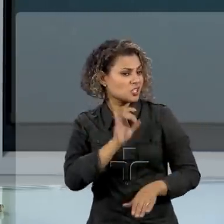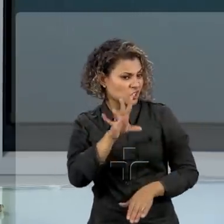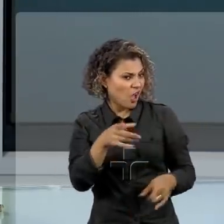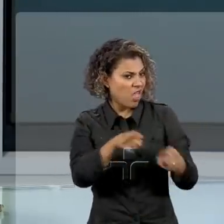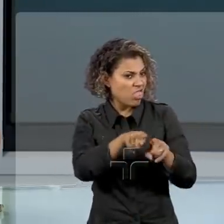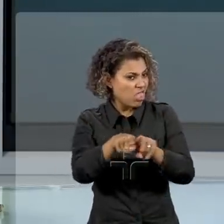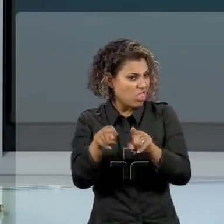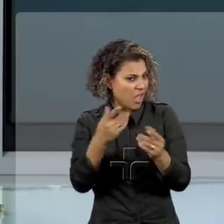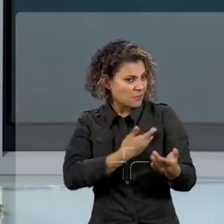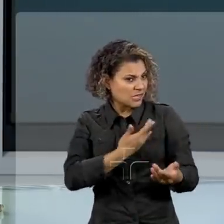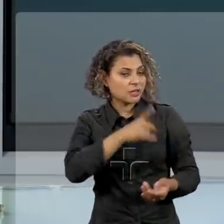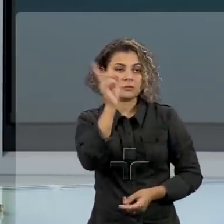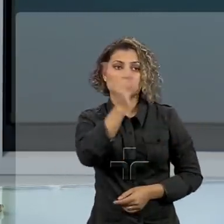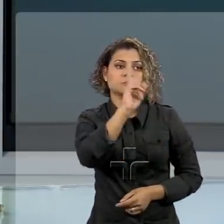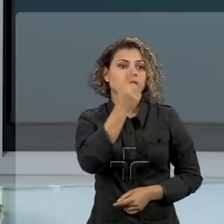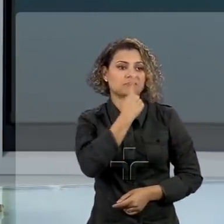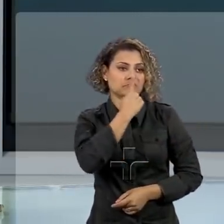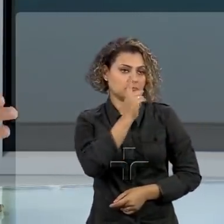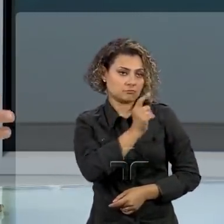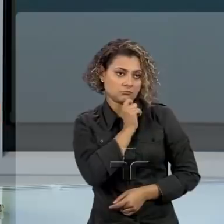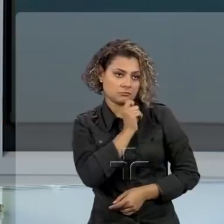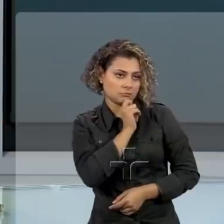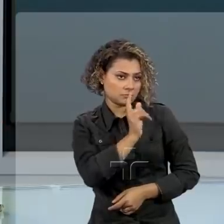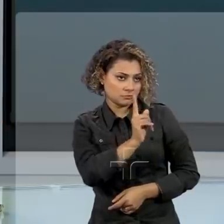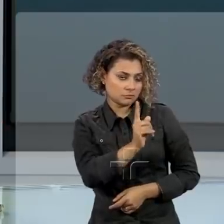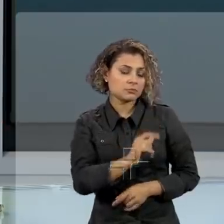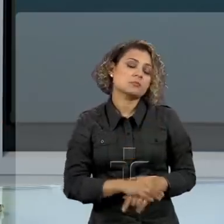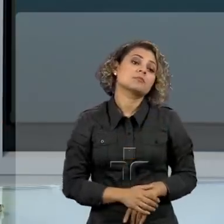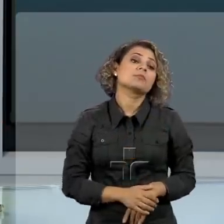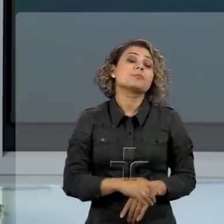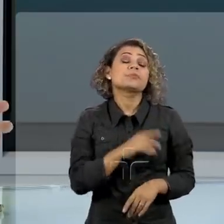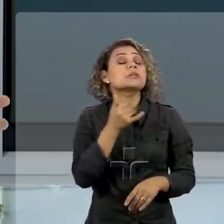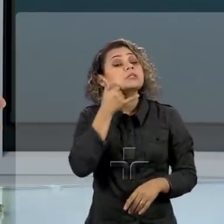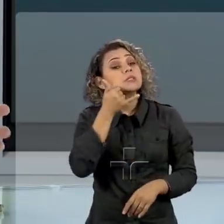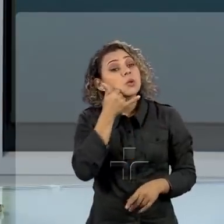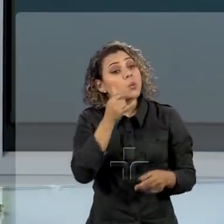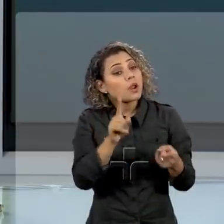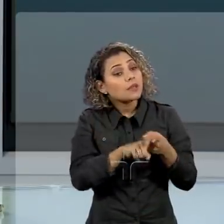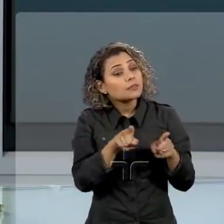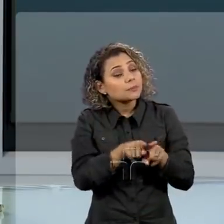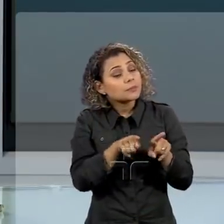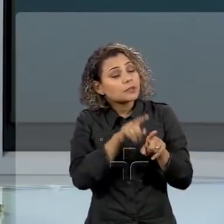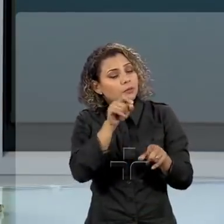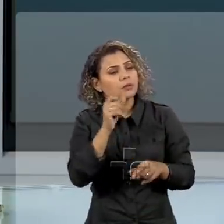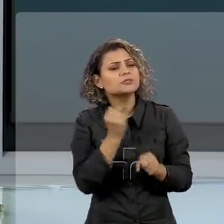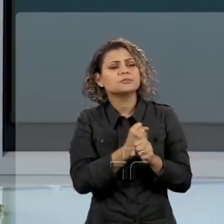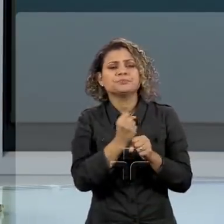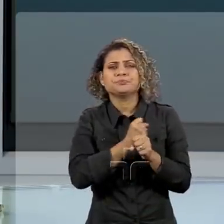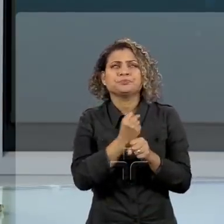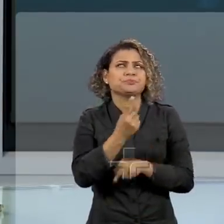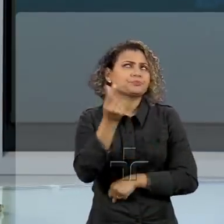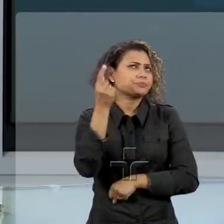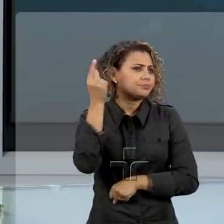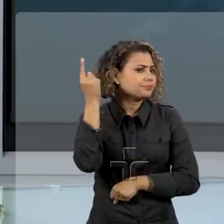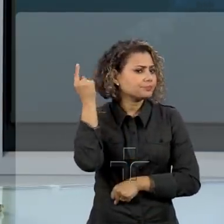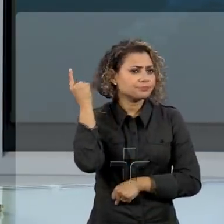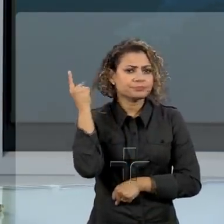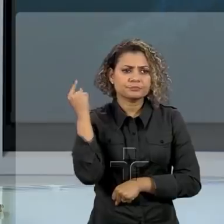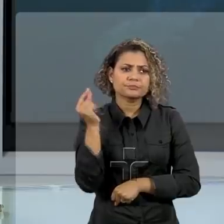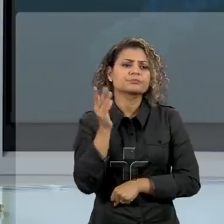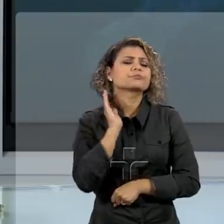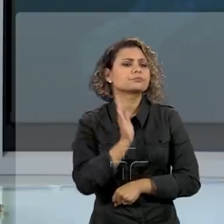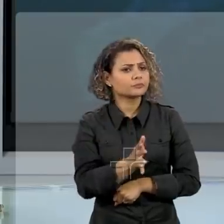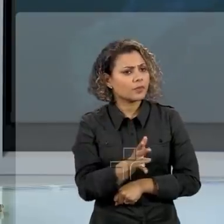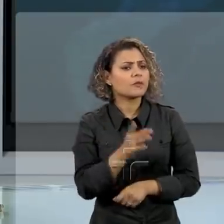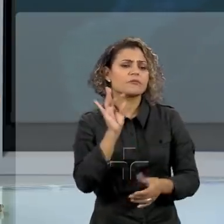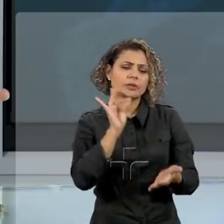princípios, nem em relações de afinidade. E, por fim, a questão do celular é uma questão que já existe há muito tempo, há bastante tempo. Se